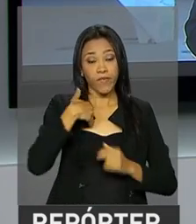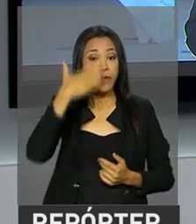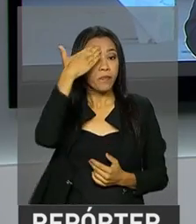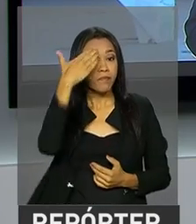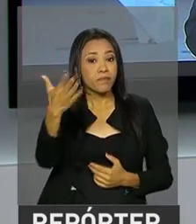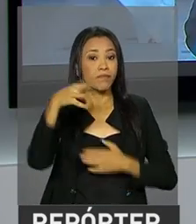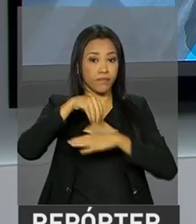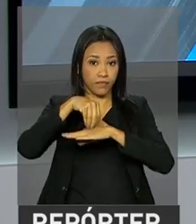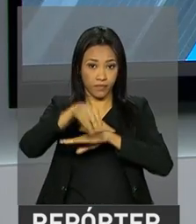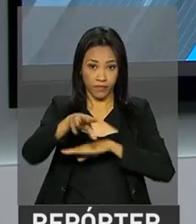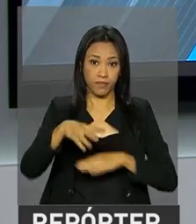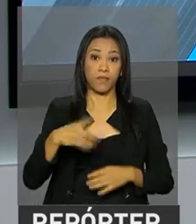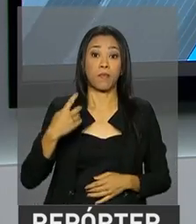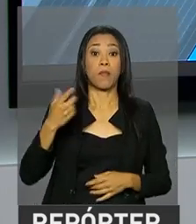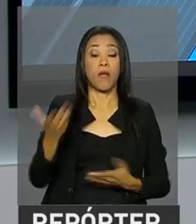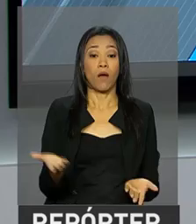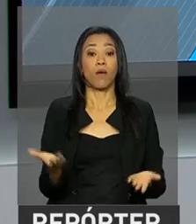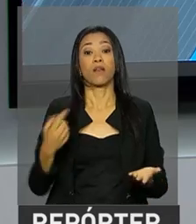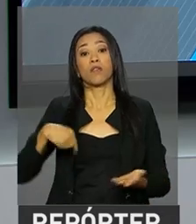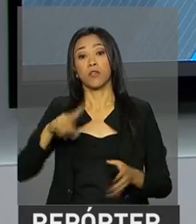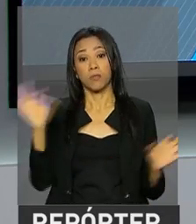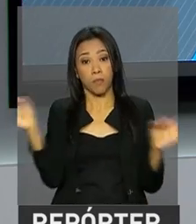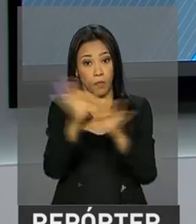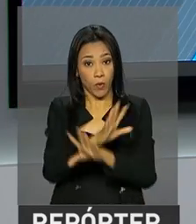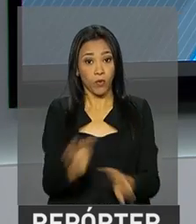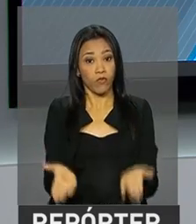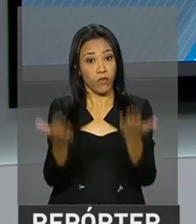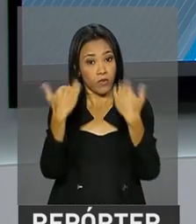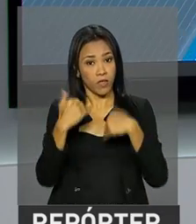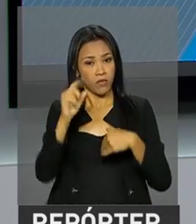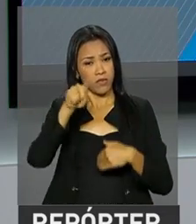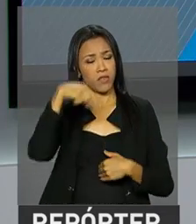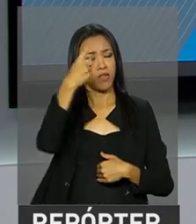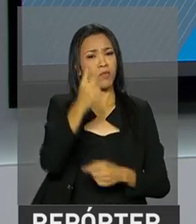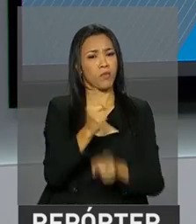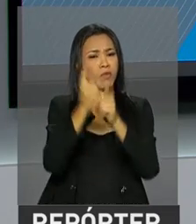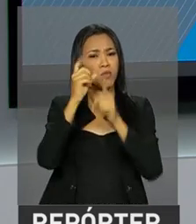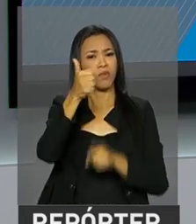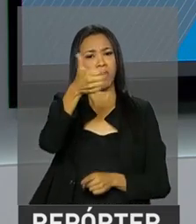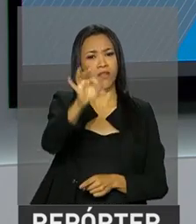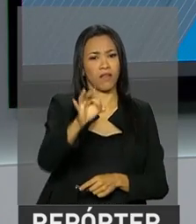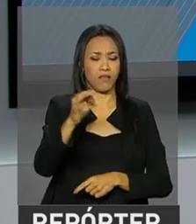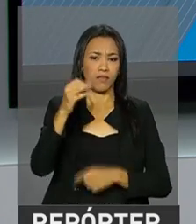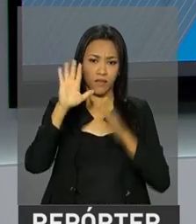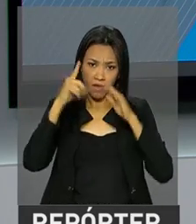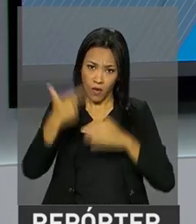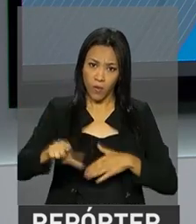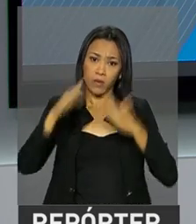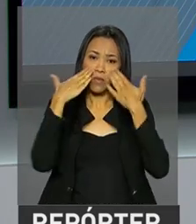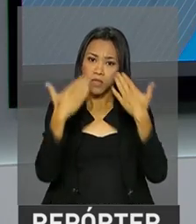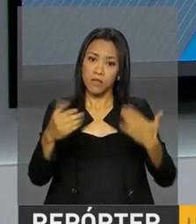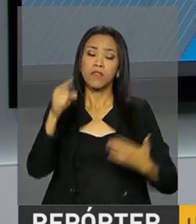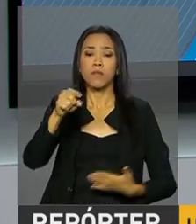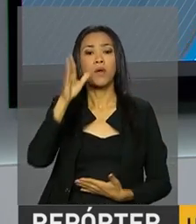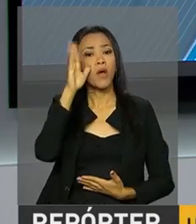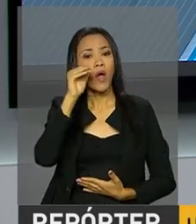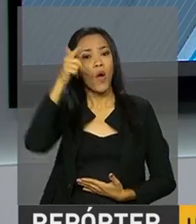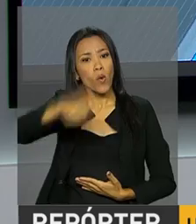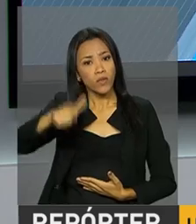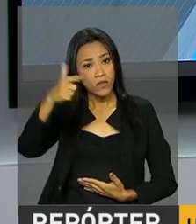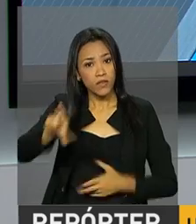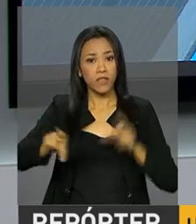suas informações. Olha, o Repórter NBR fica por aqui. Voltamos em uma hora na nossa próxima edição. Você pode rever as